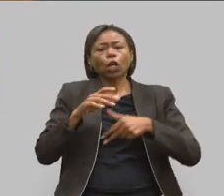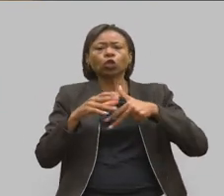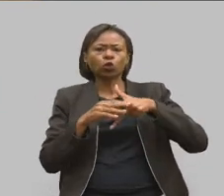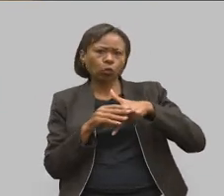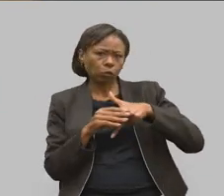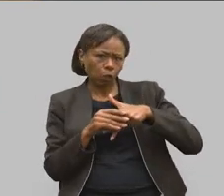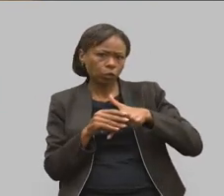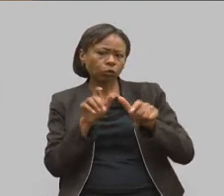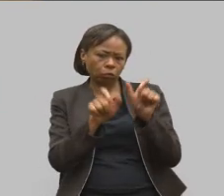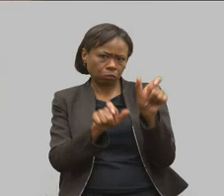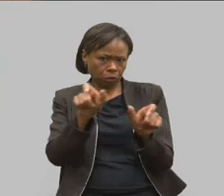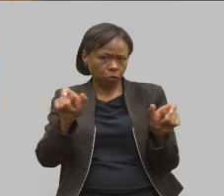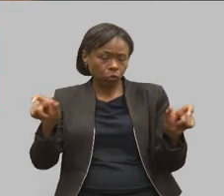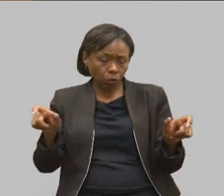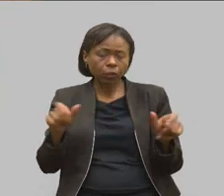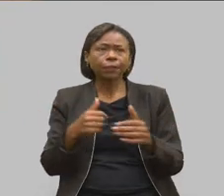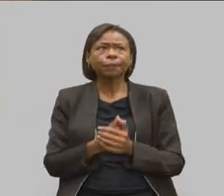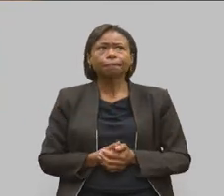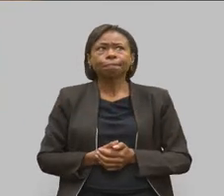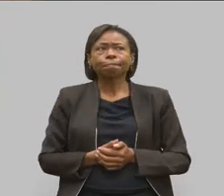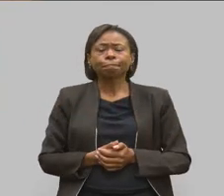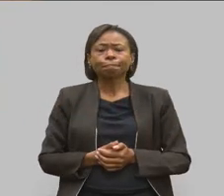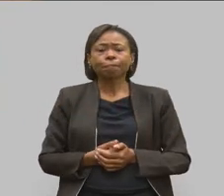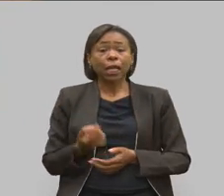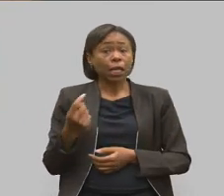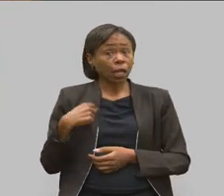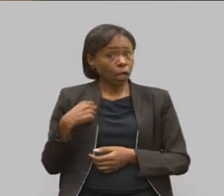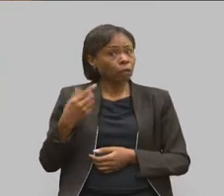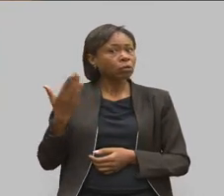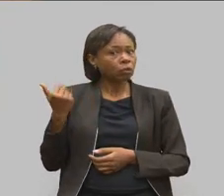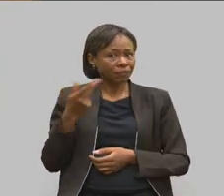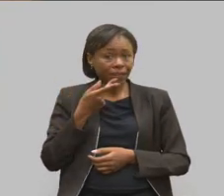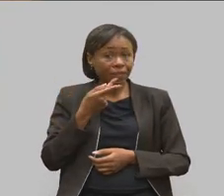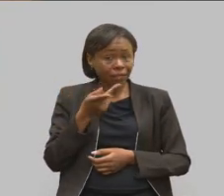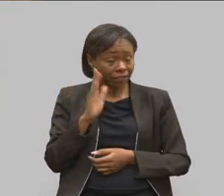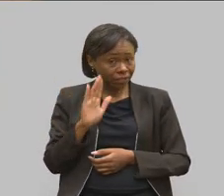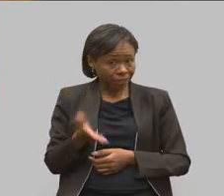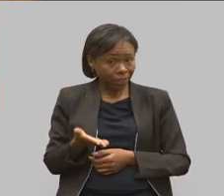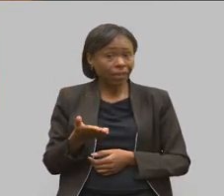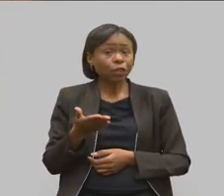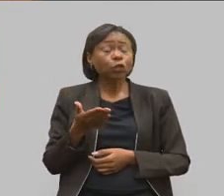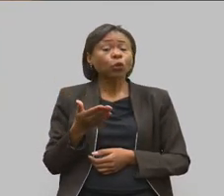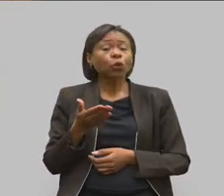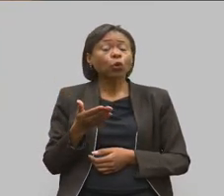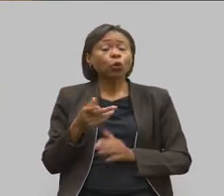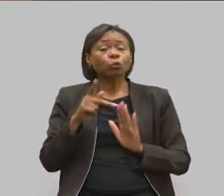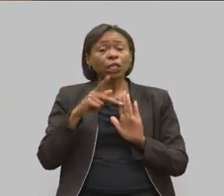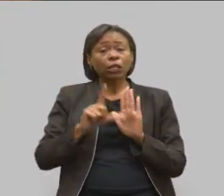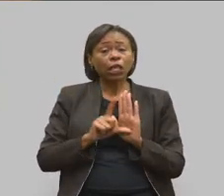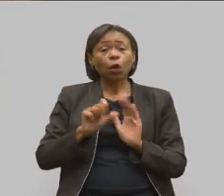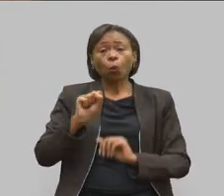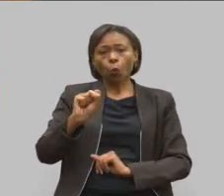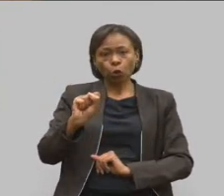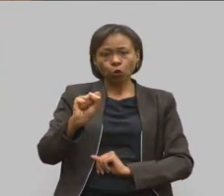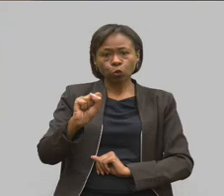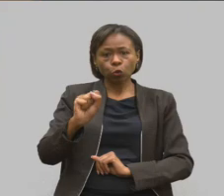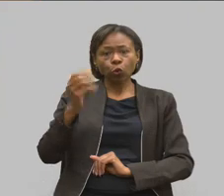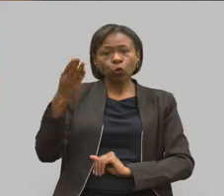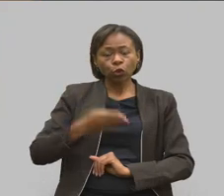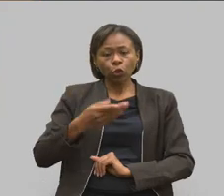assistidos eu já tive a oportunidade de dizer do projeto de lei número 8 de